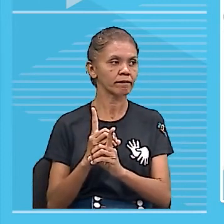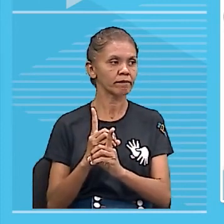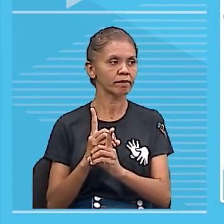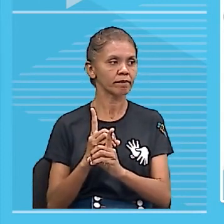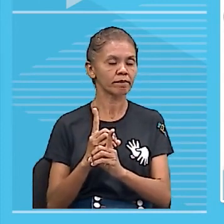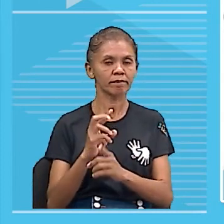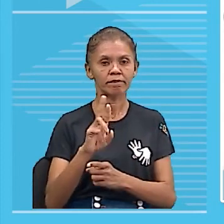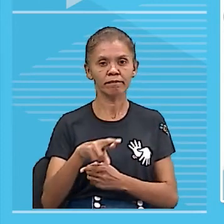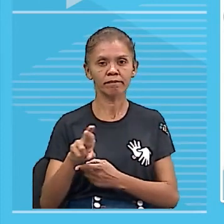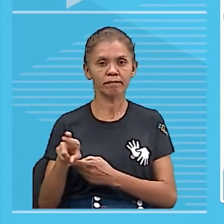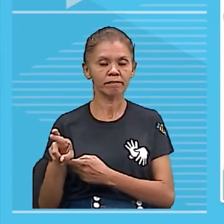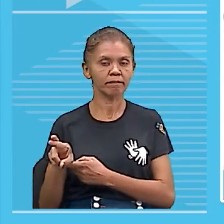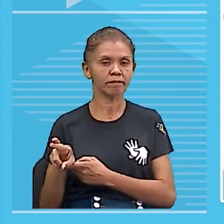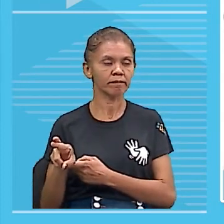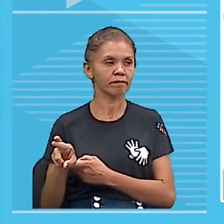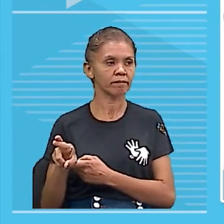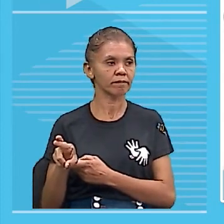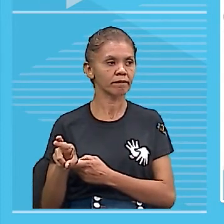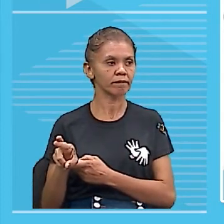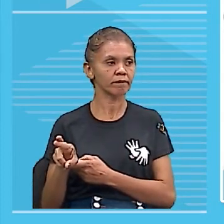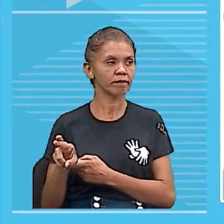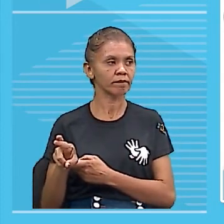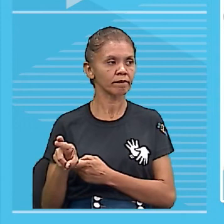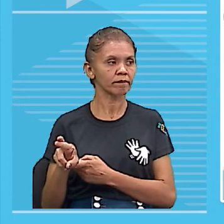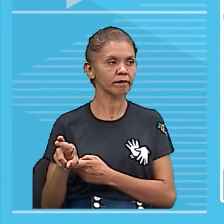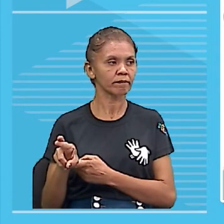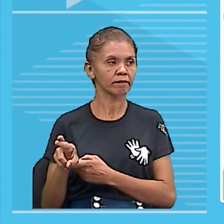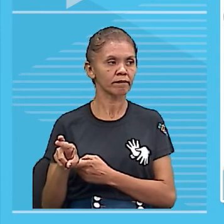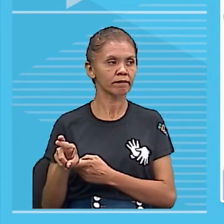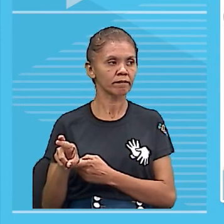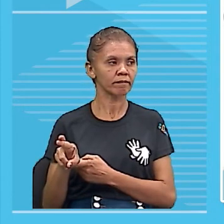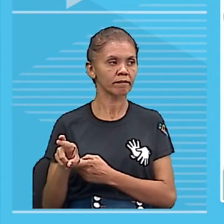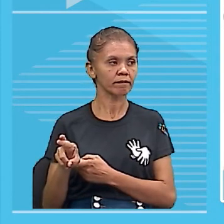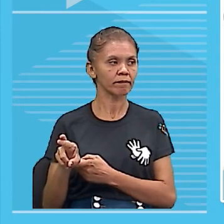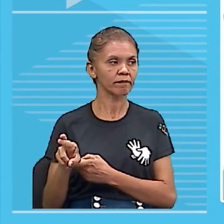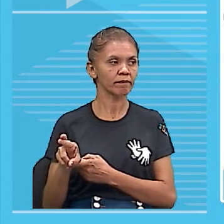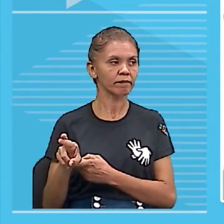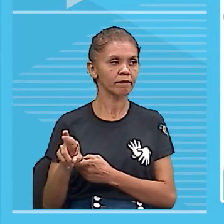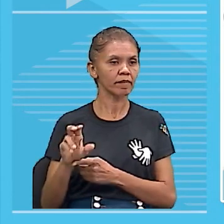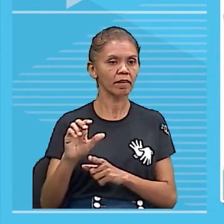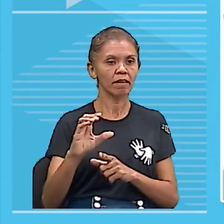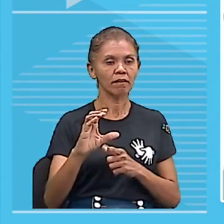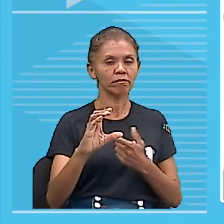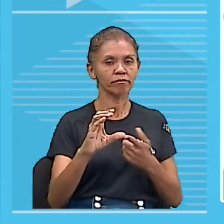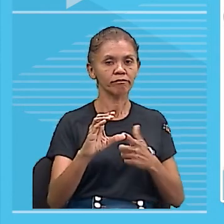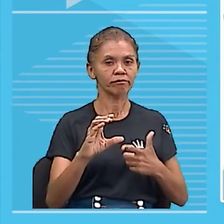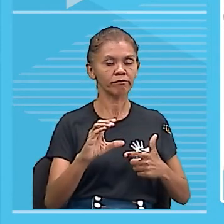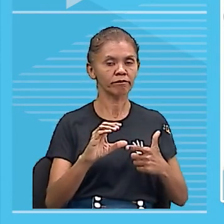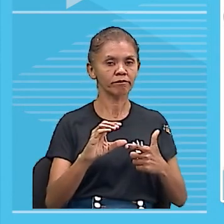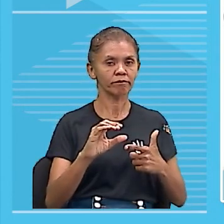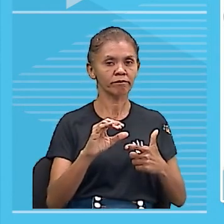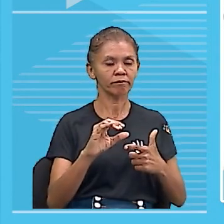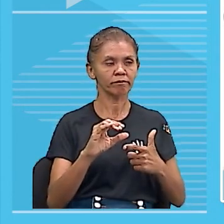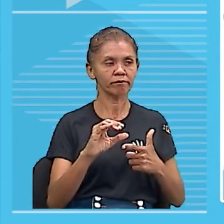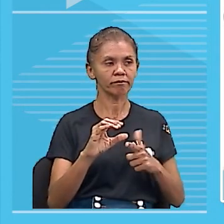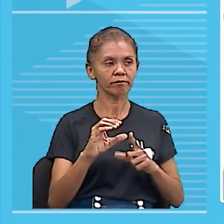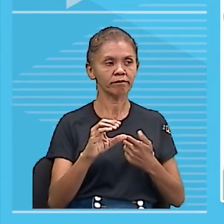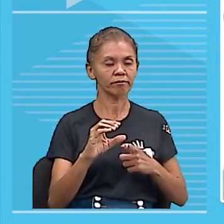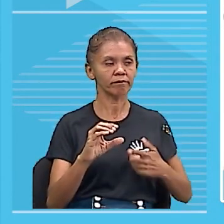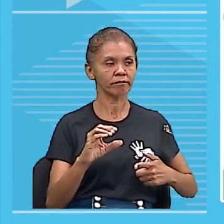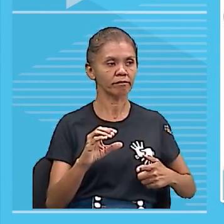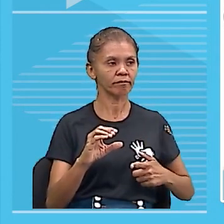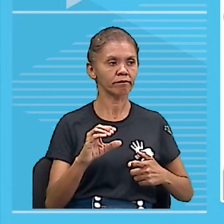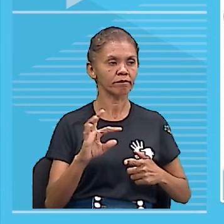resistência Oi e para achar corrente total e eu tenho que fazer o seguinte